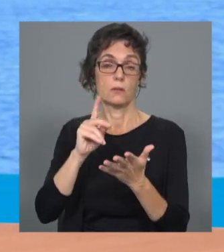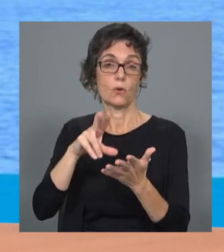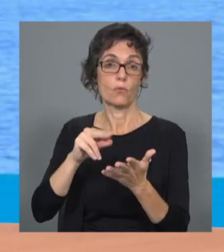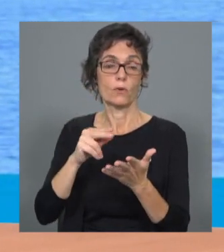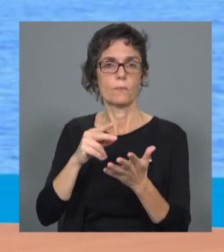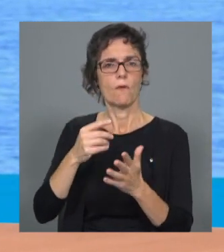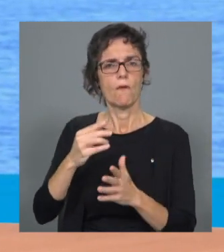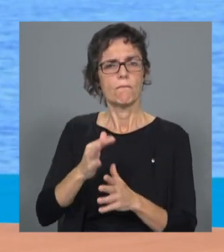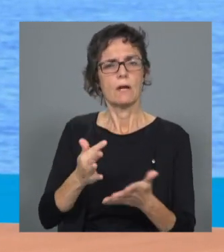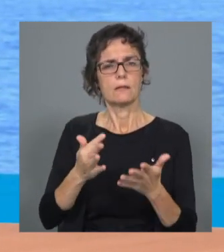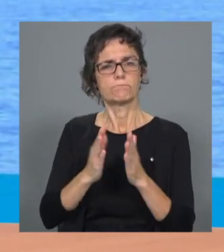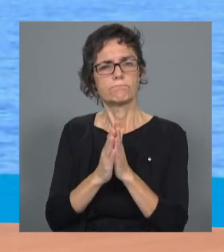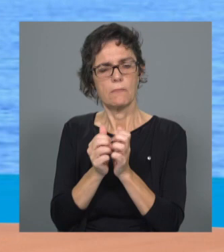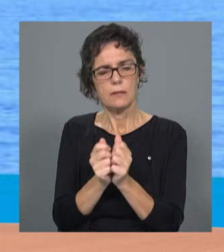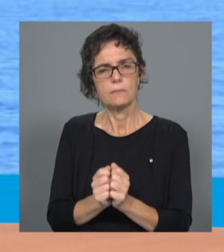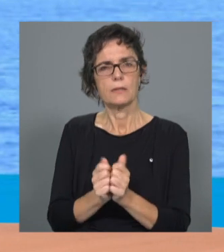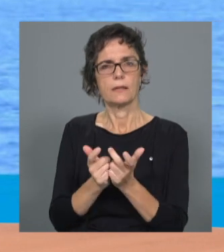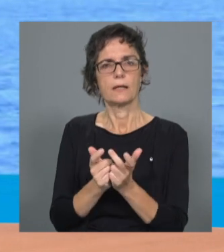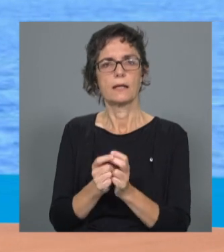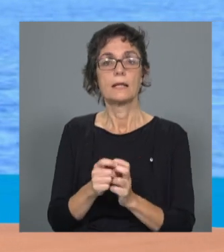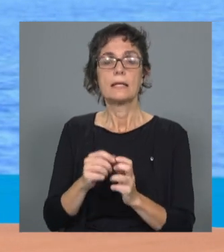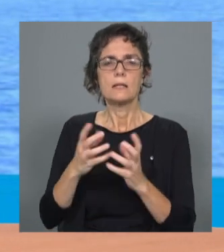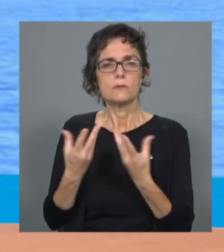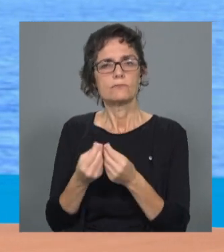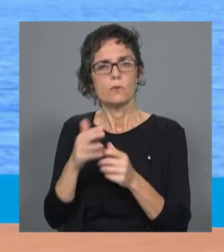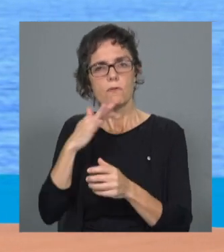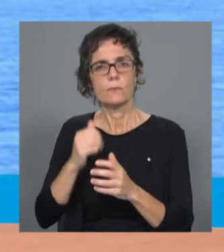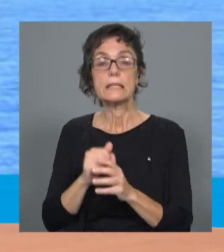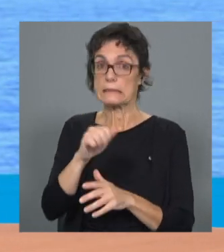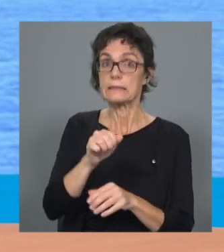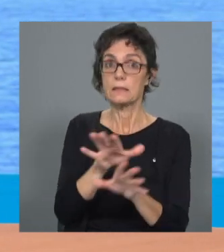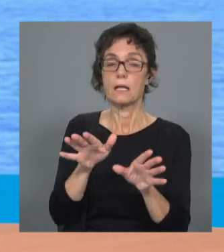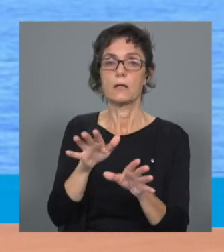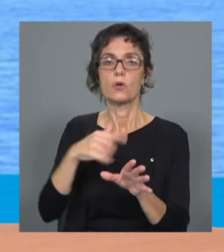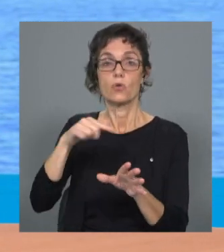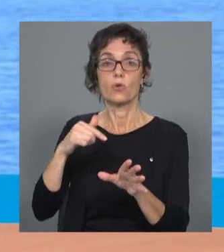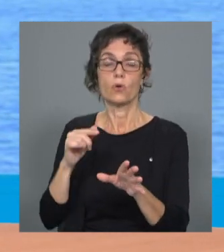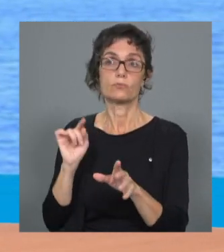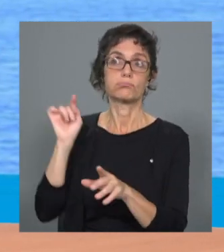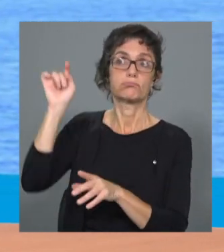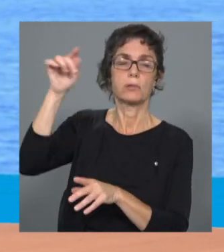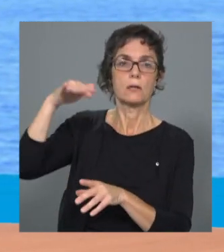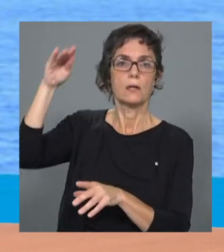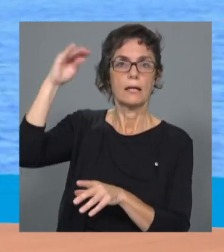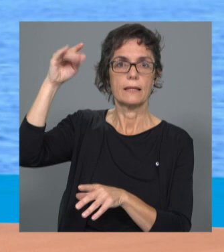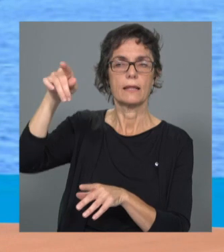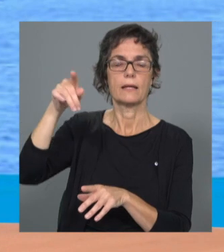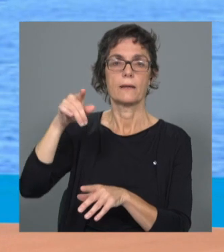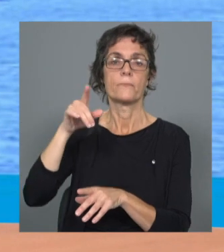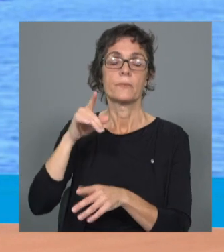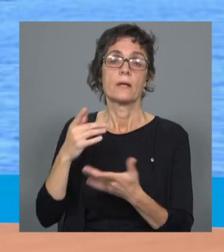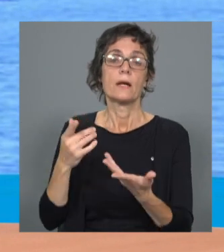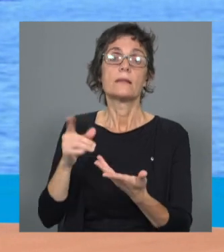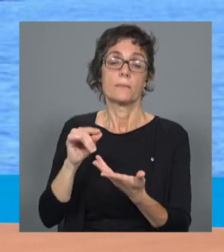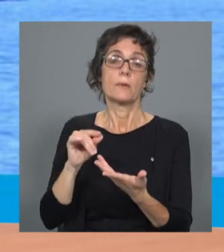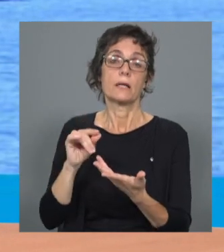vamos em família, nestes dias vamos lá à terra, não é? Os meus sogros também partiram, e portanto isso foi